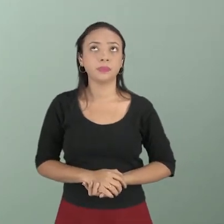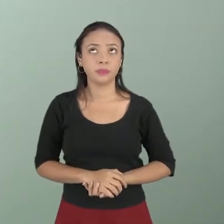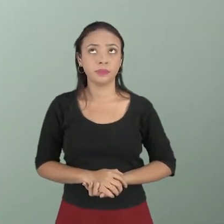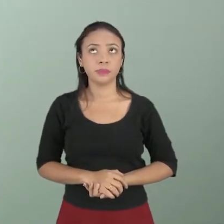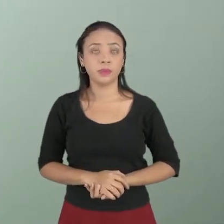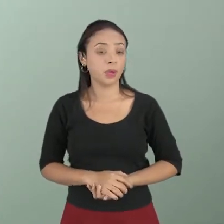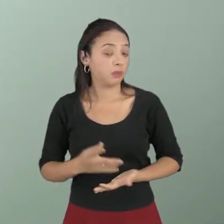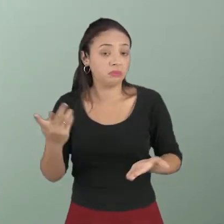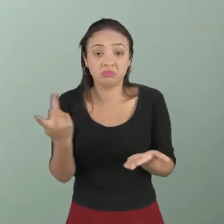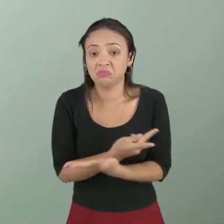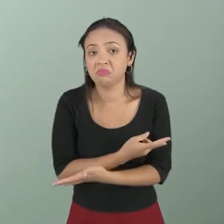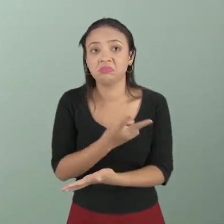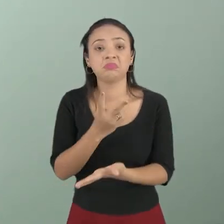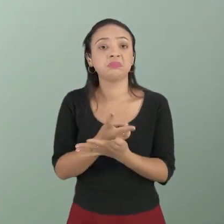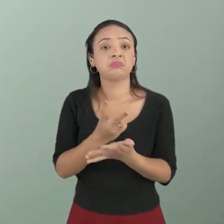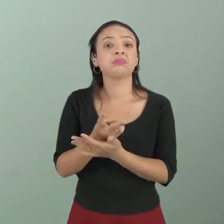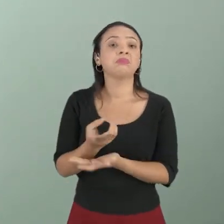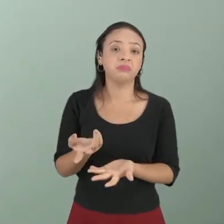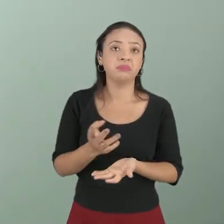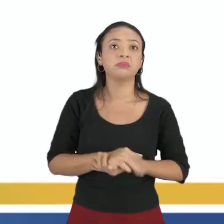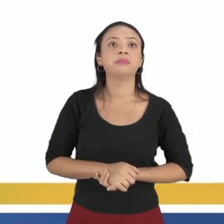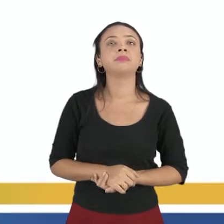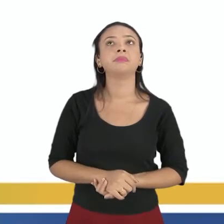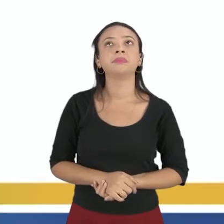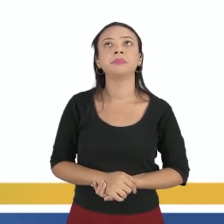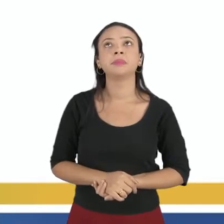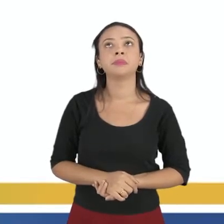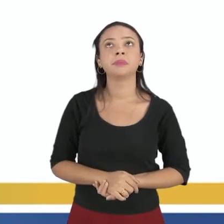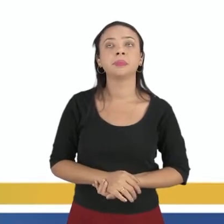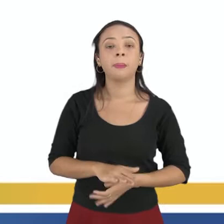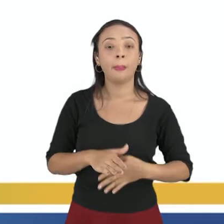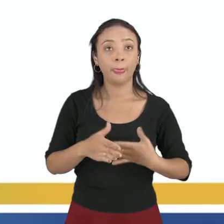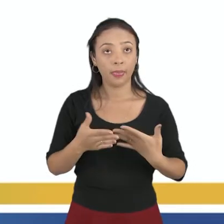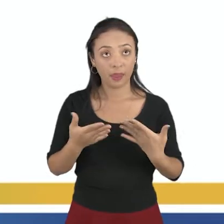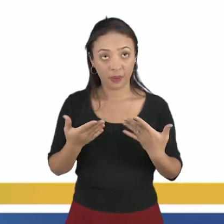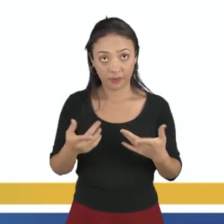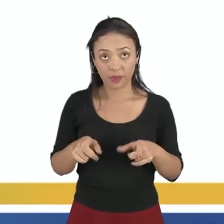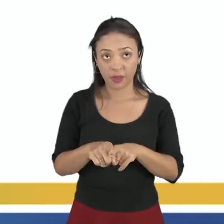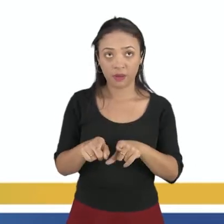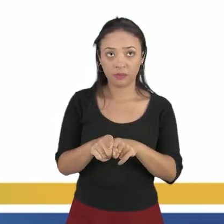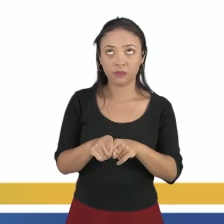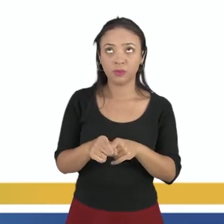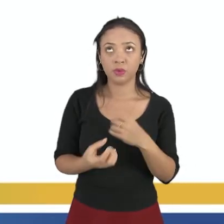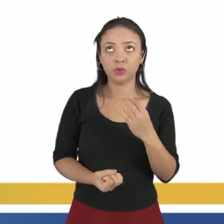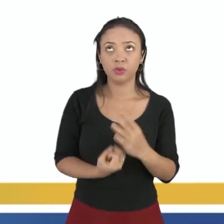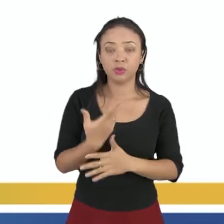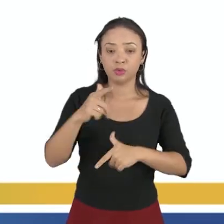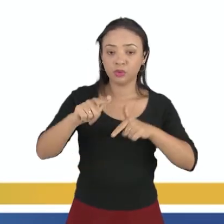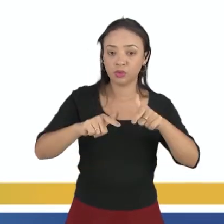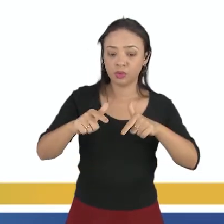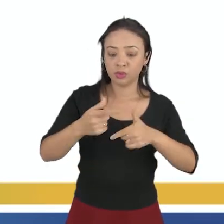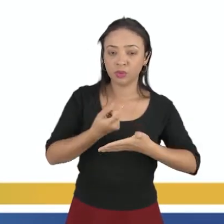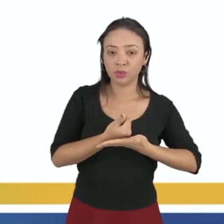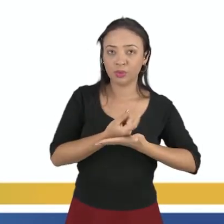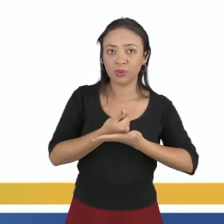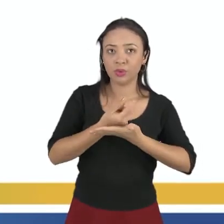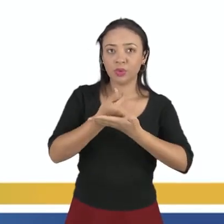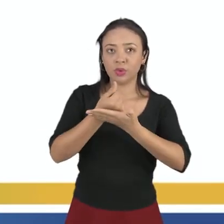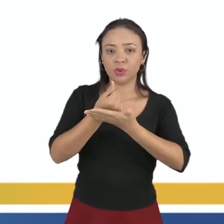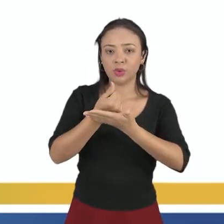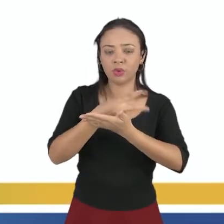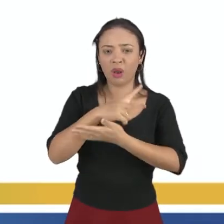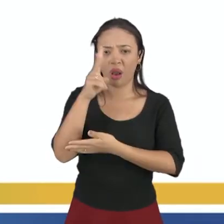coisa natural naquela época, ok? Aí veio depois o quê? O trabalho capitalista. Quem não lembra